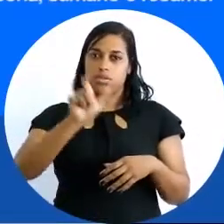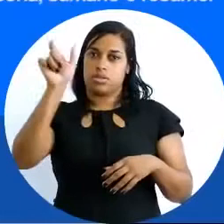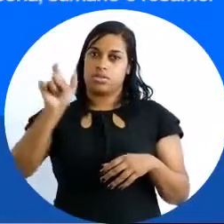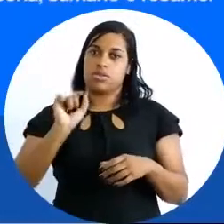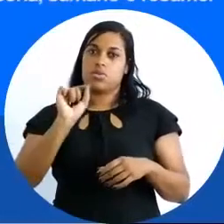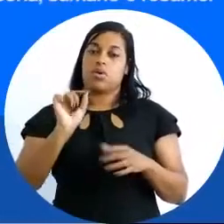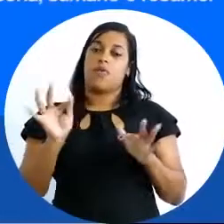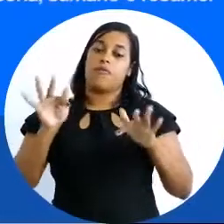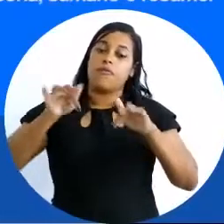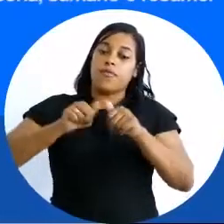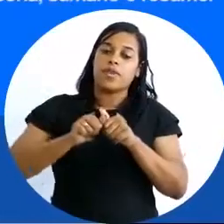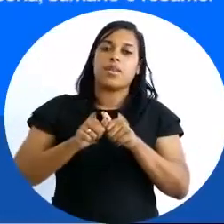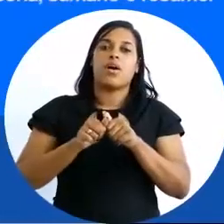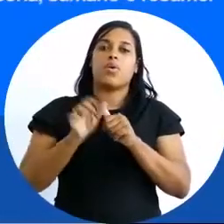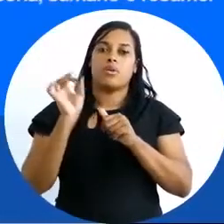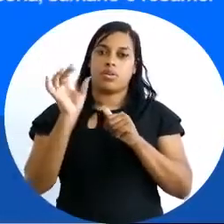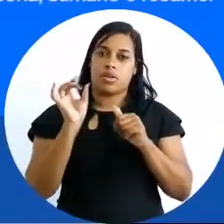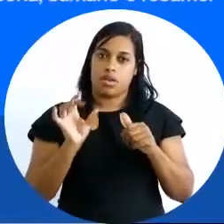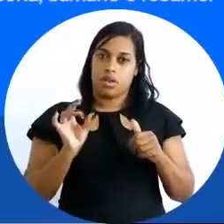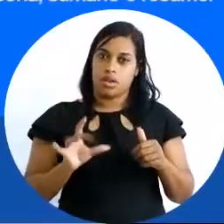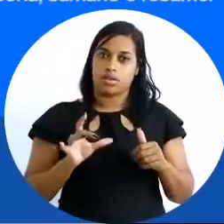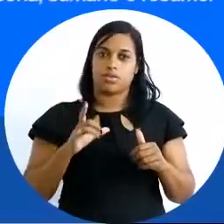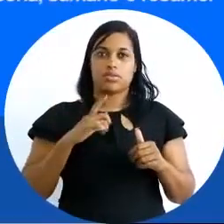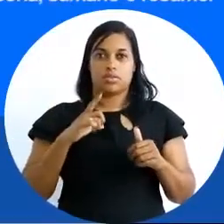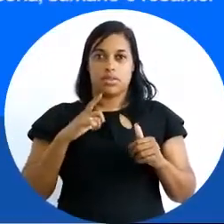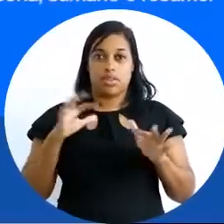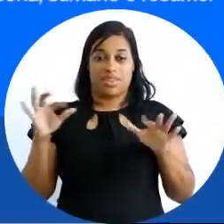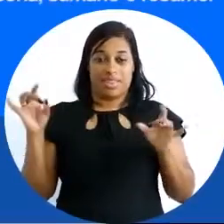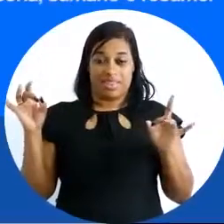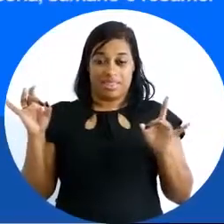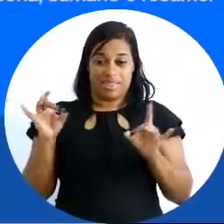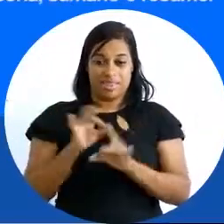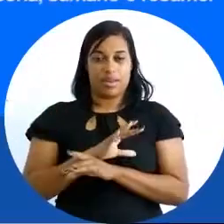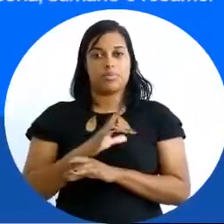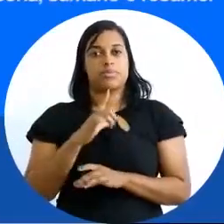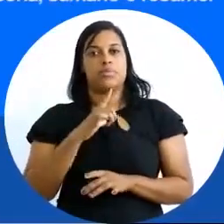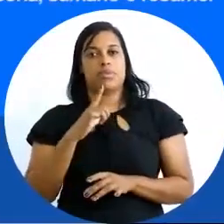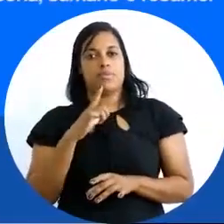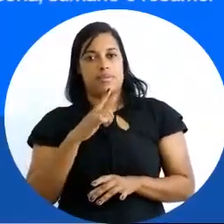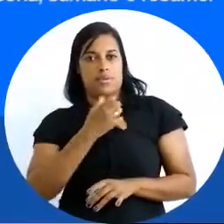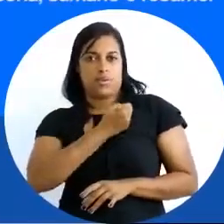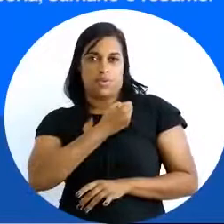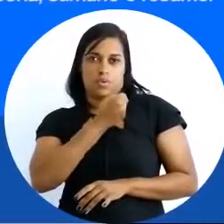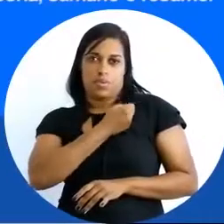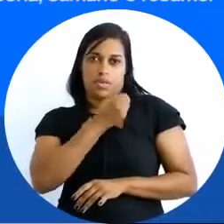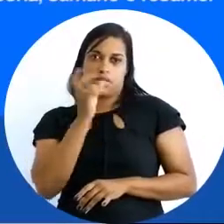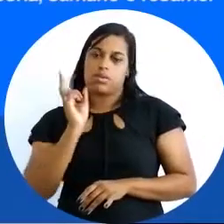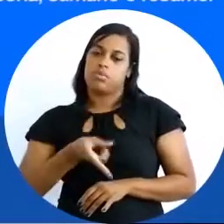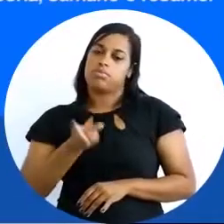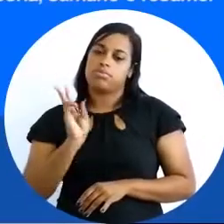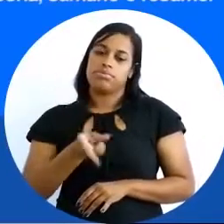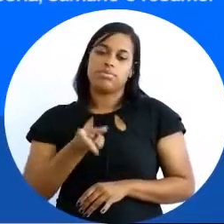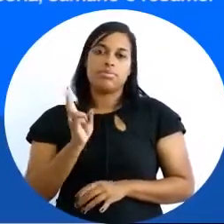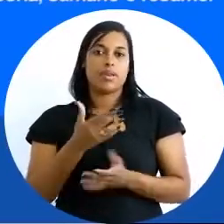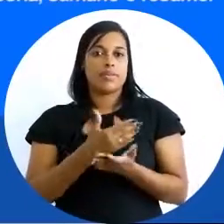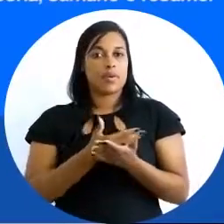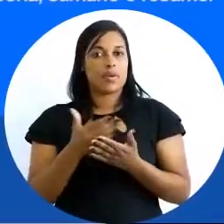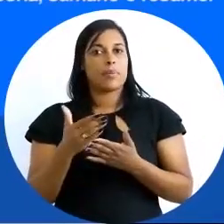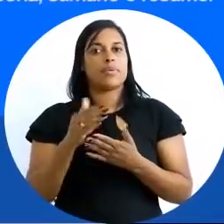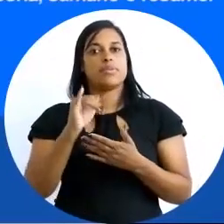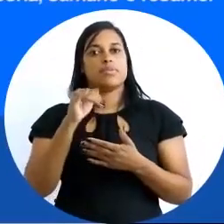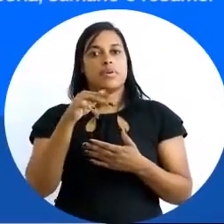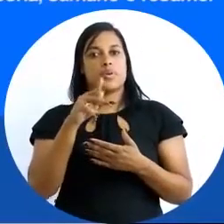vai vir ao final da publicação. Então, quando a publicação terminar, vai vir uma numeração consecutiva e vai começar aí